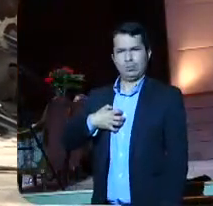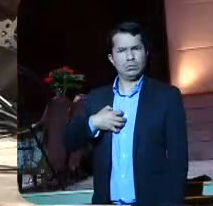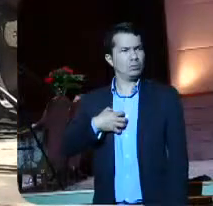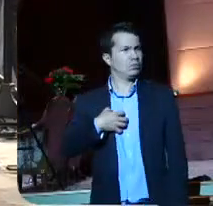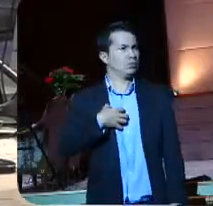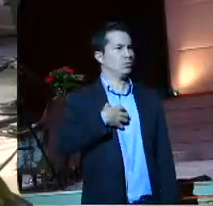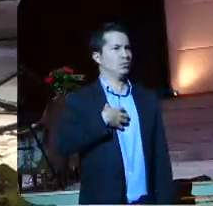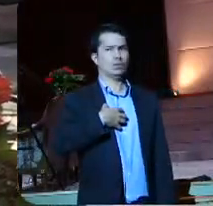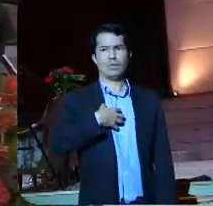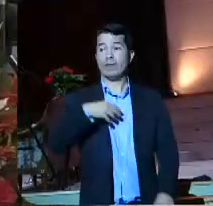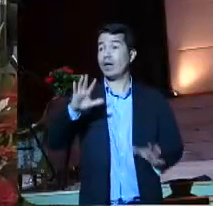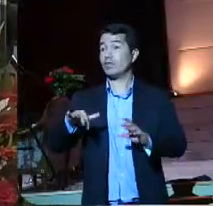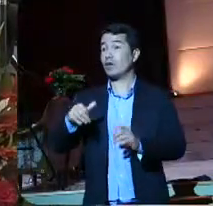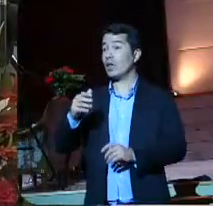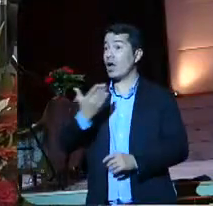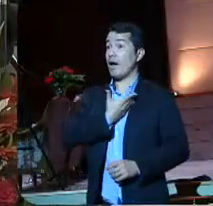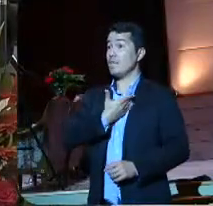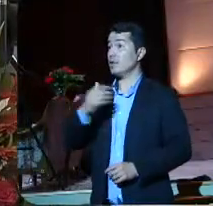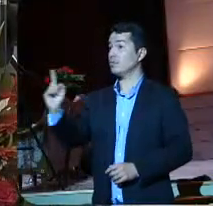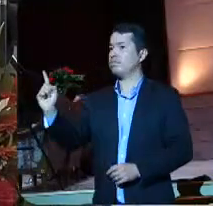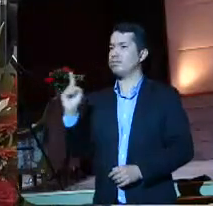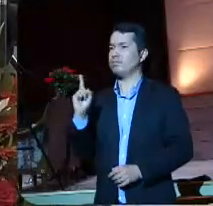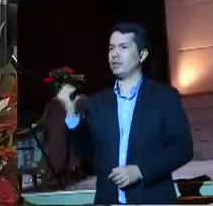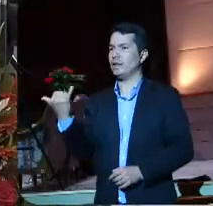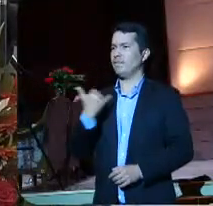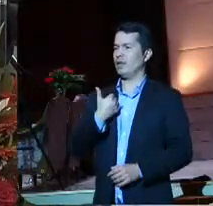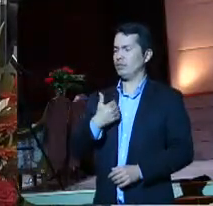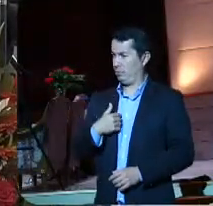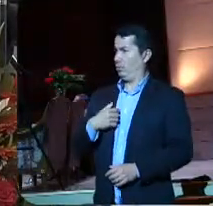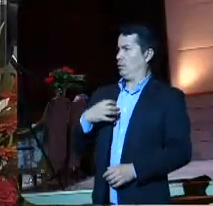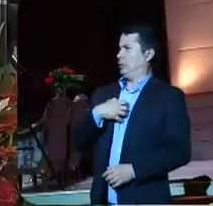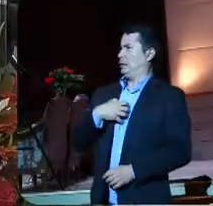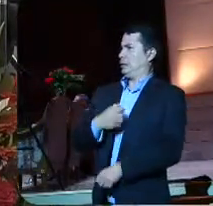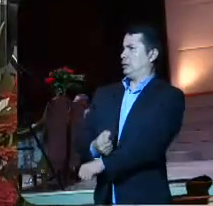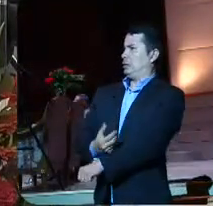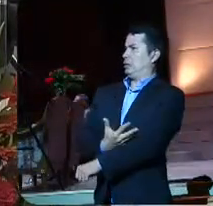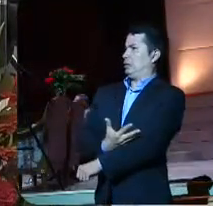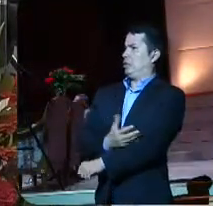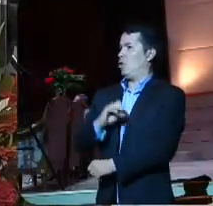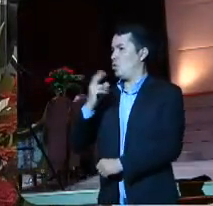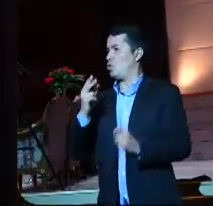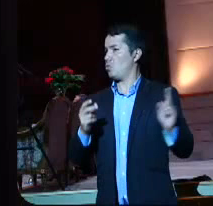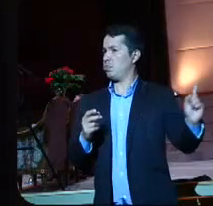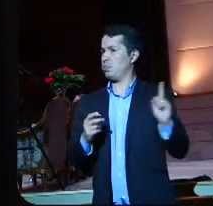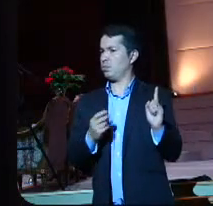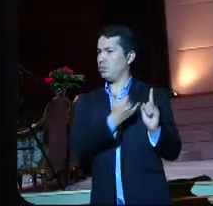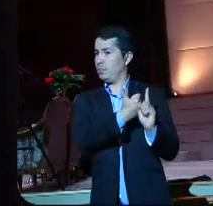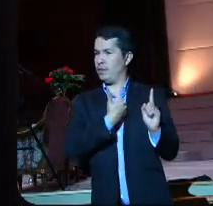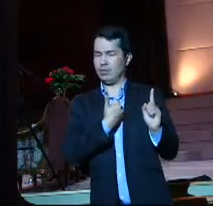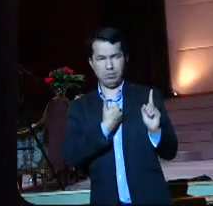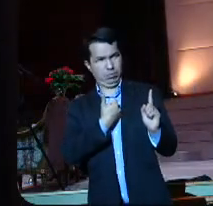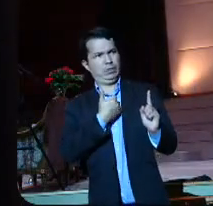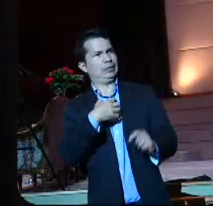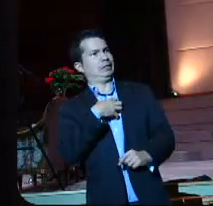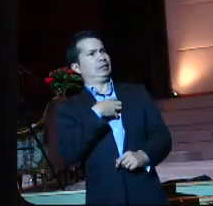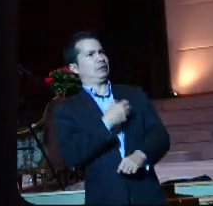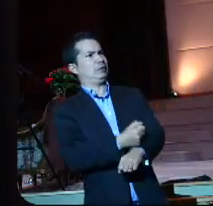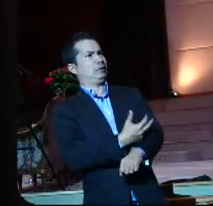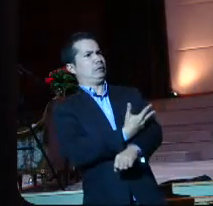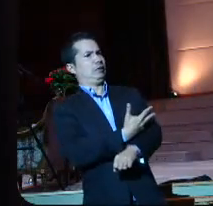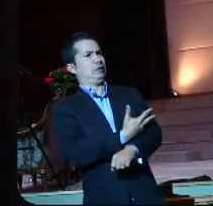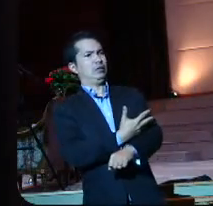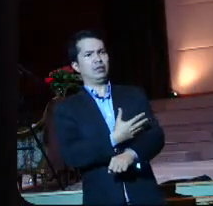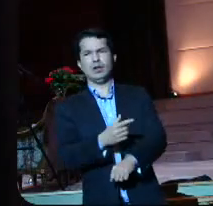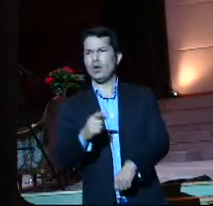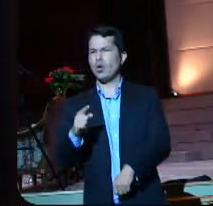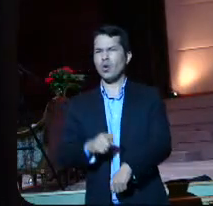Senhor usou gente que chega para a gente e toca a nossa alma. Na hora certa,